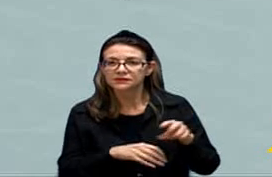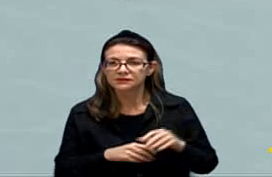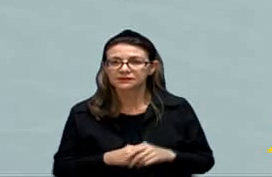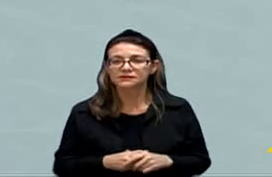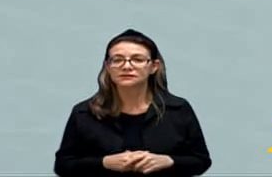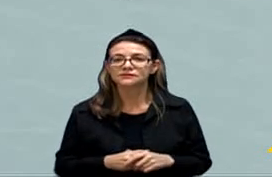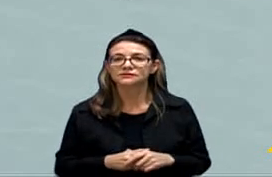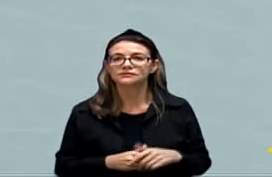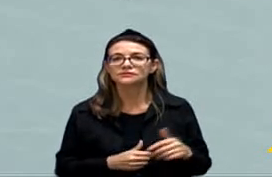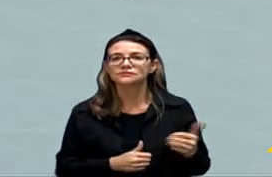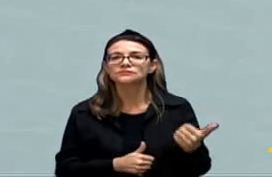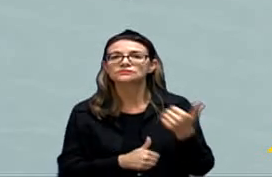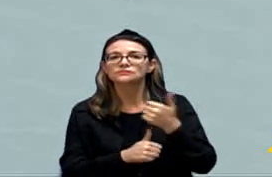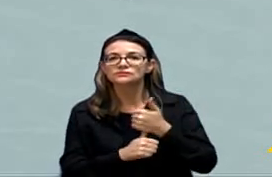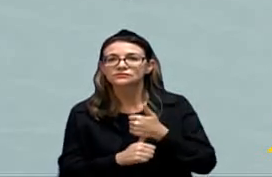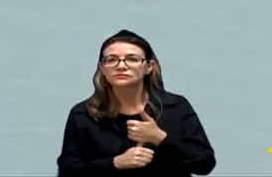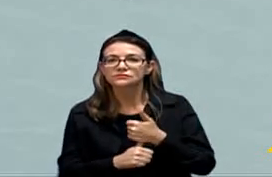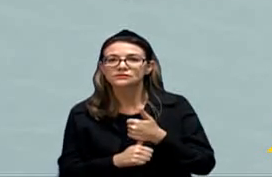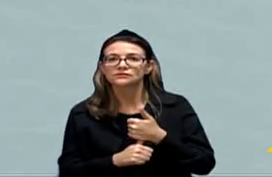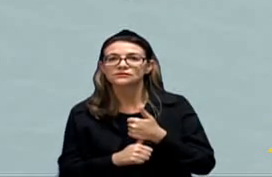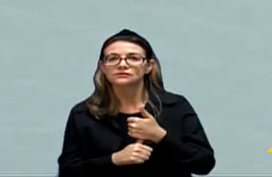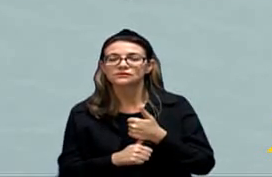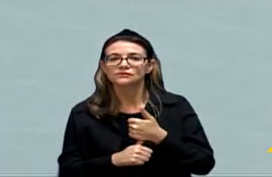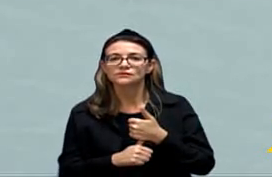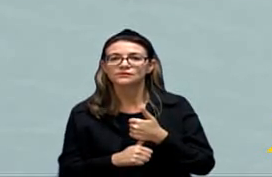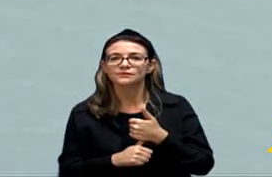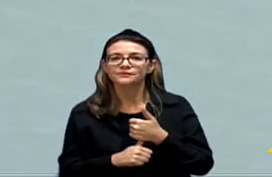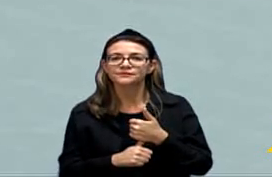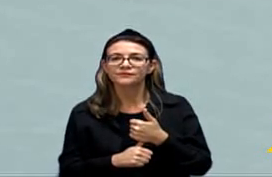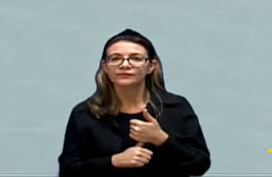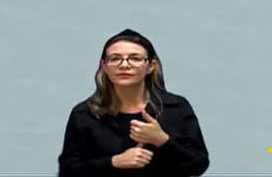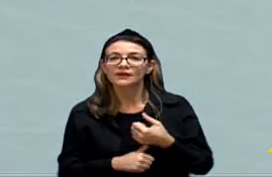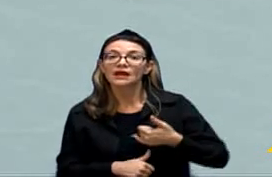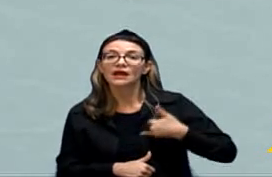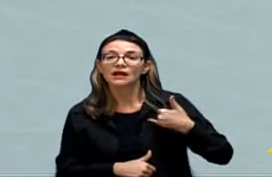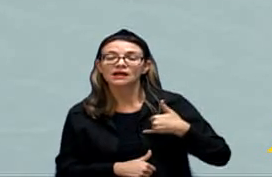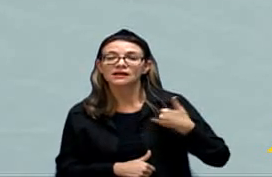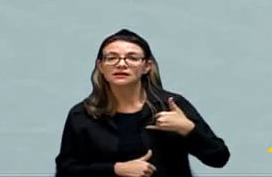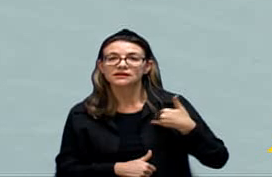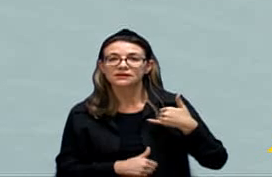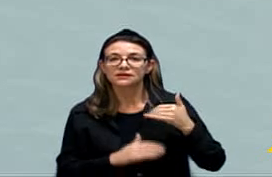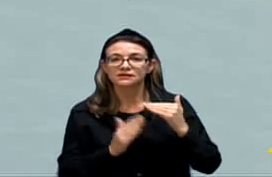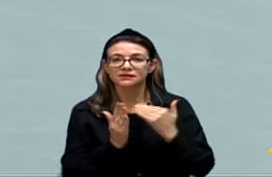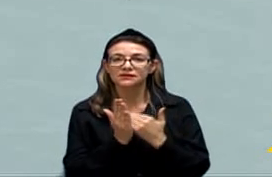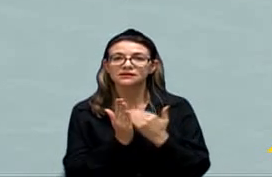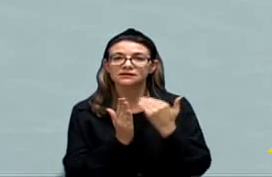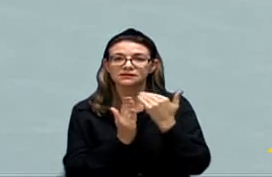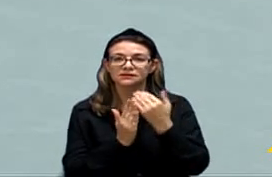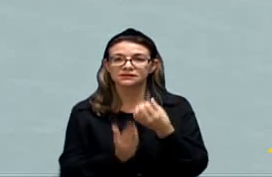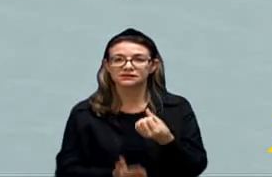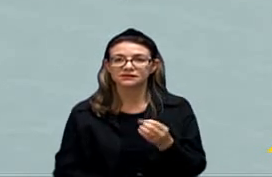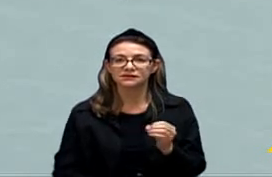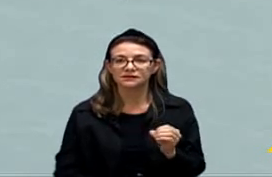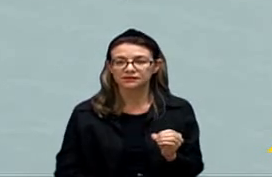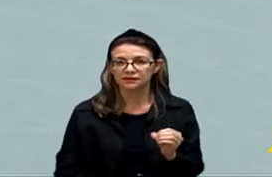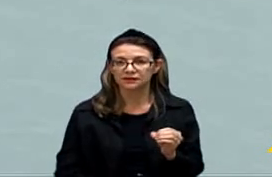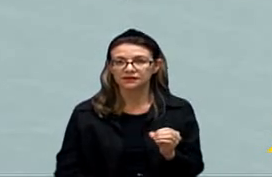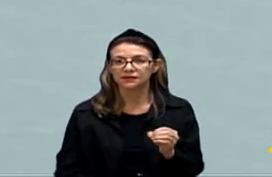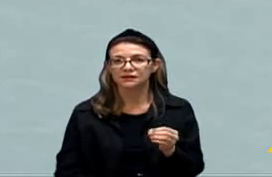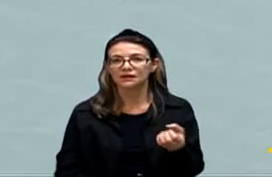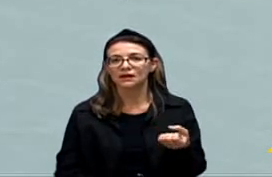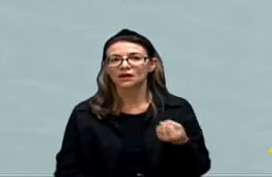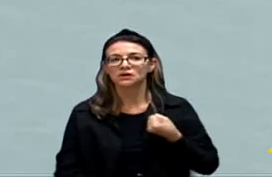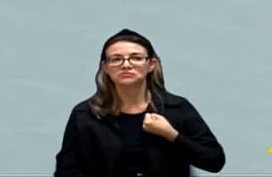da questão os critérios com idade superior a 60 anos eh que obtiver maior número de acertos em questões de